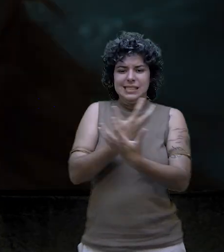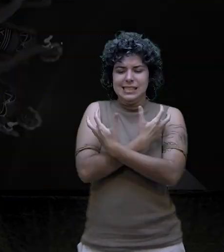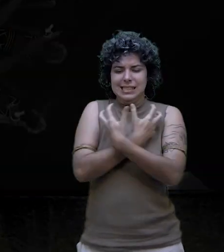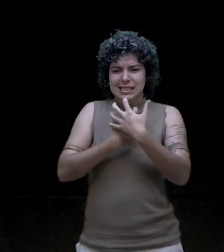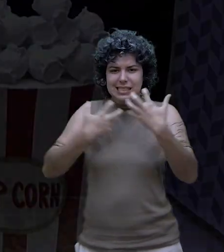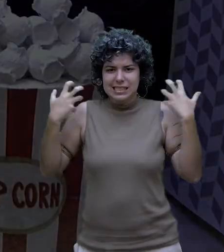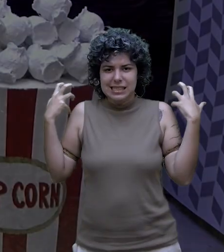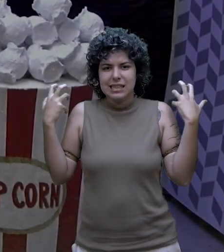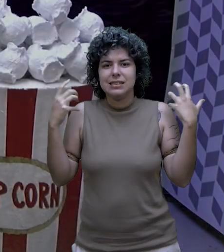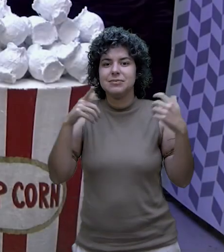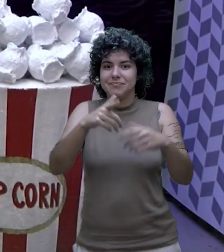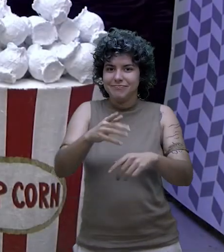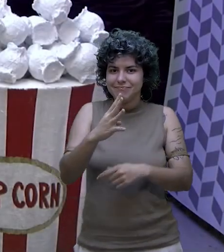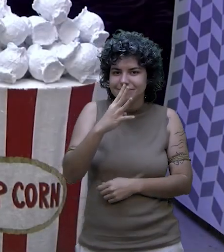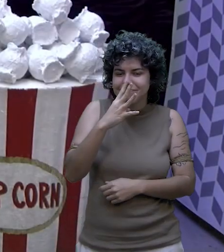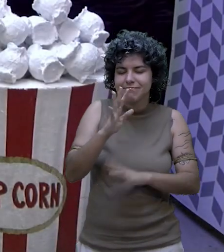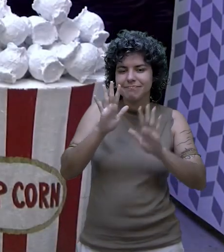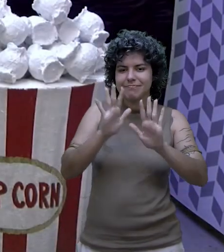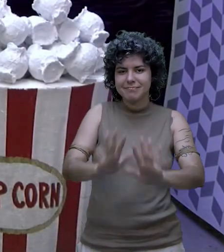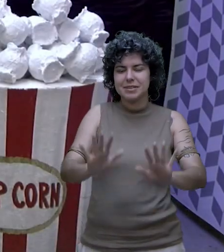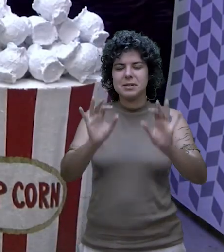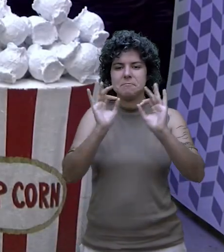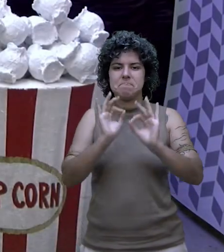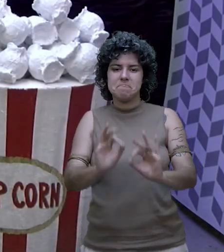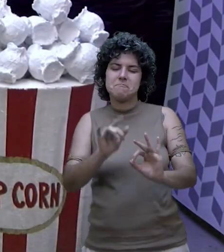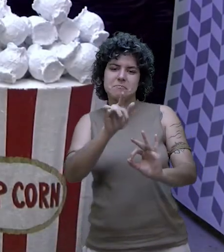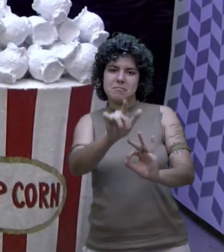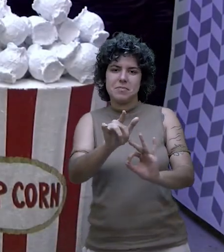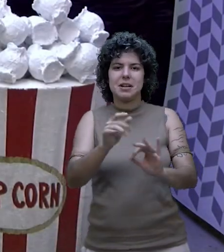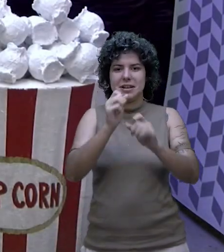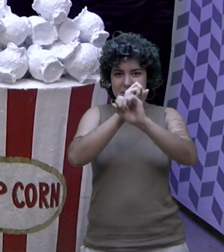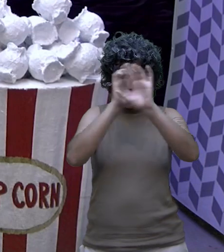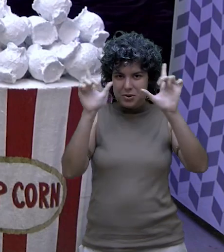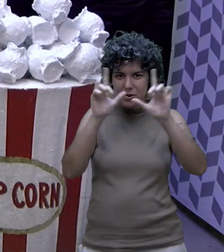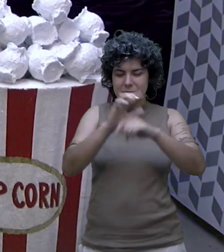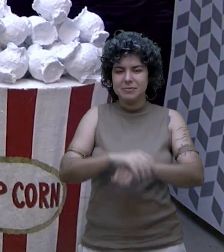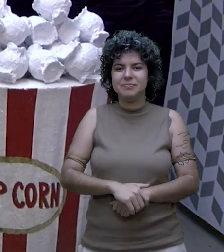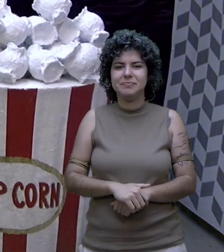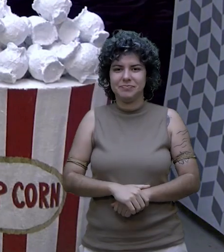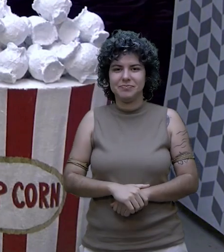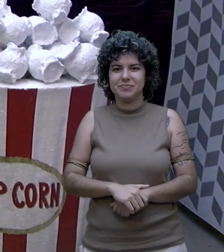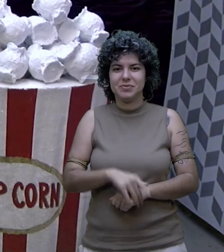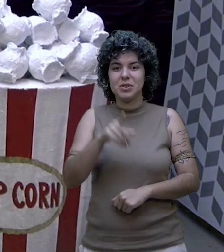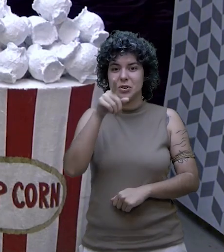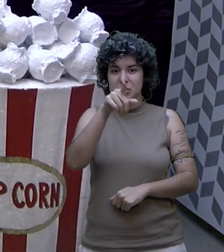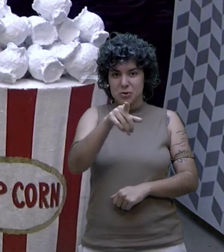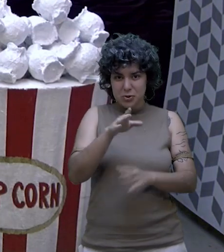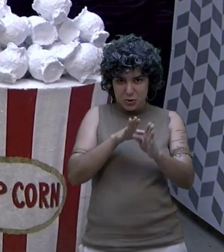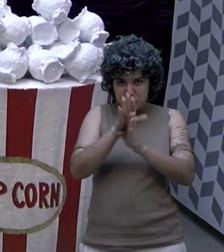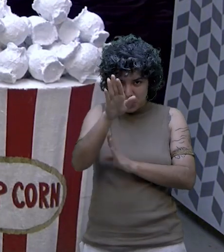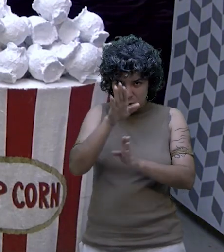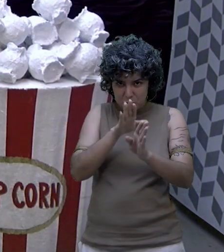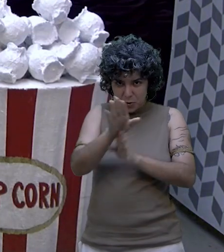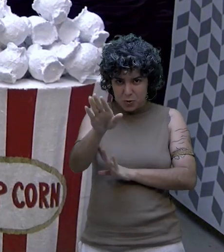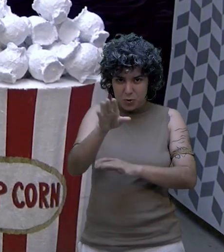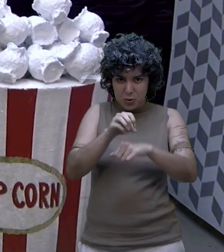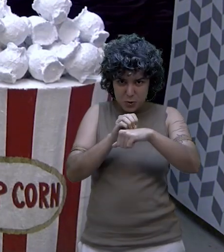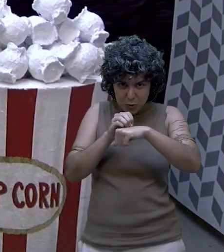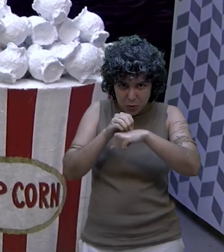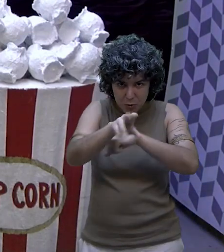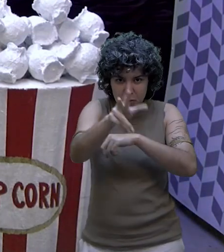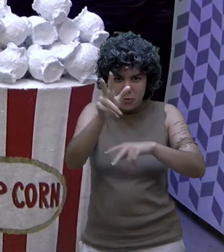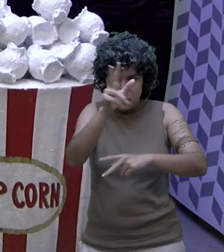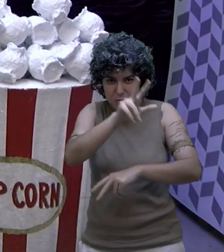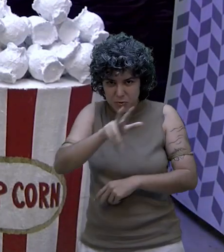acordar. Se até hoje a gente ainda não conseguiu te convencer a parar de falar mal do cinema brasileiro, agora é certeza que a gente